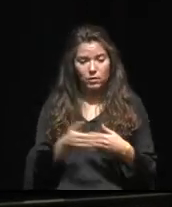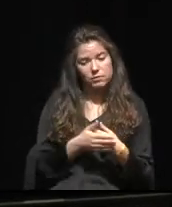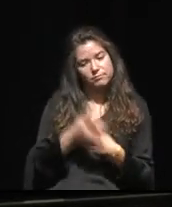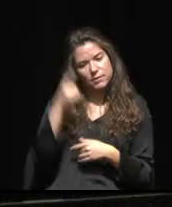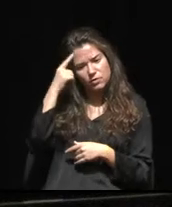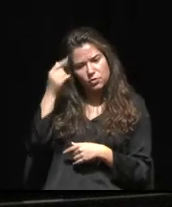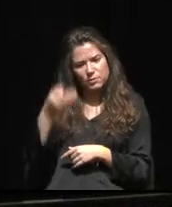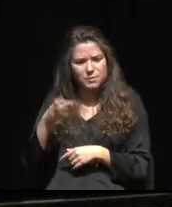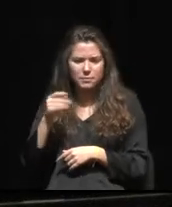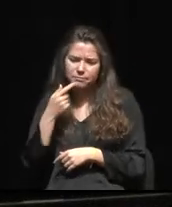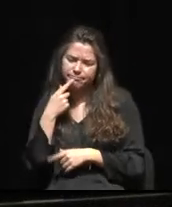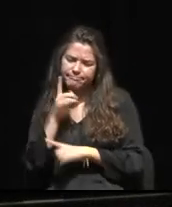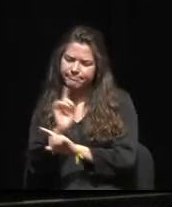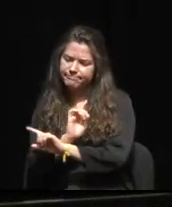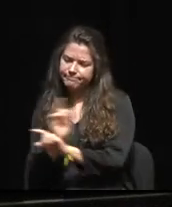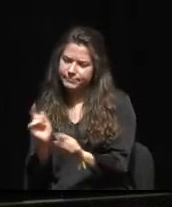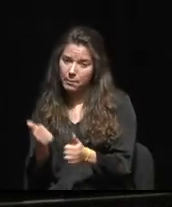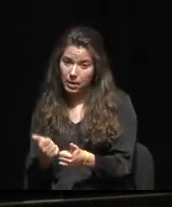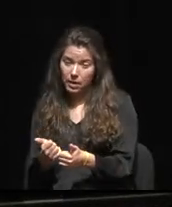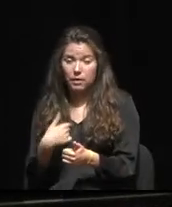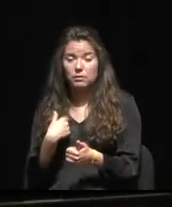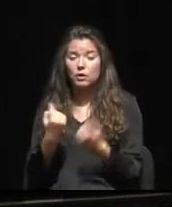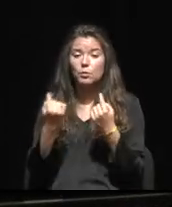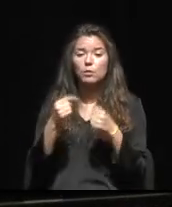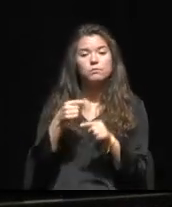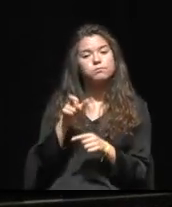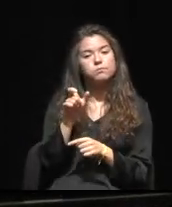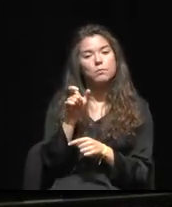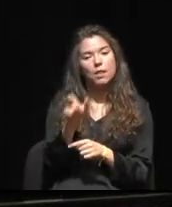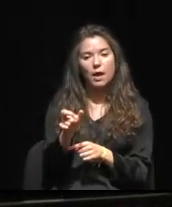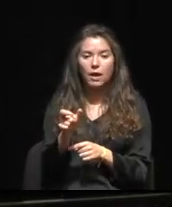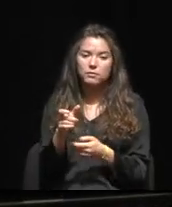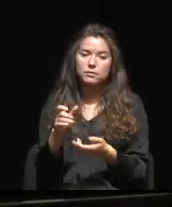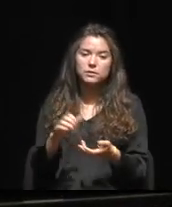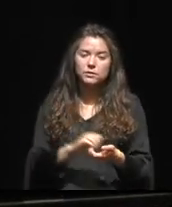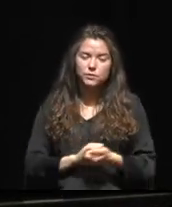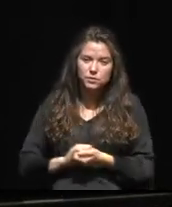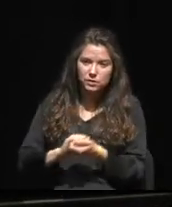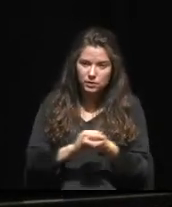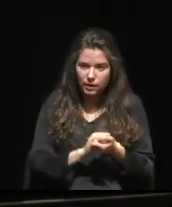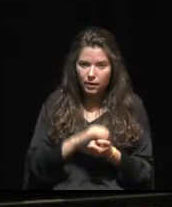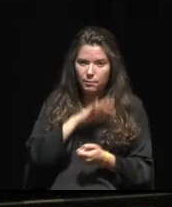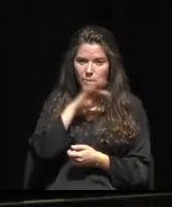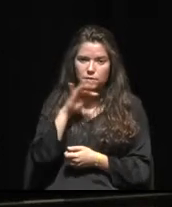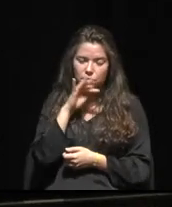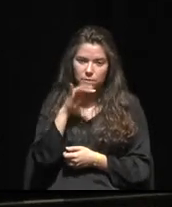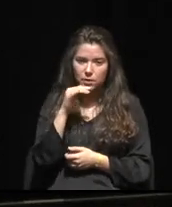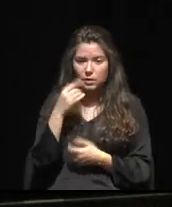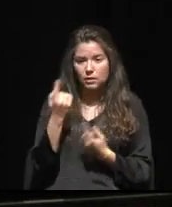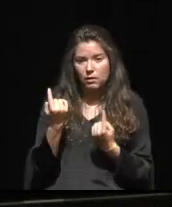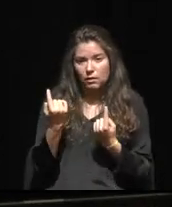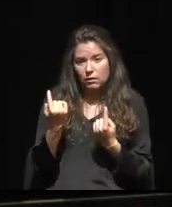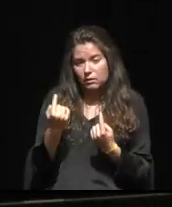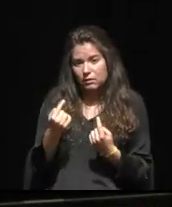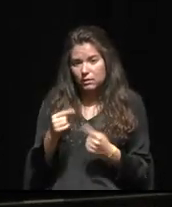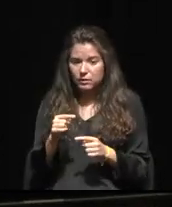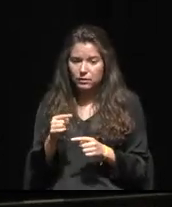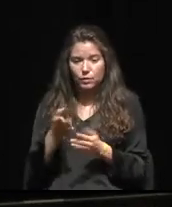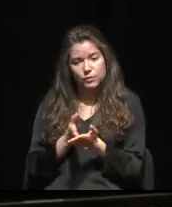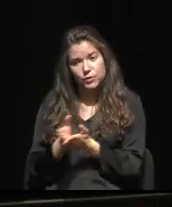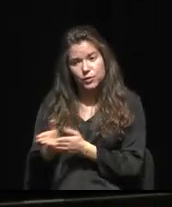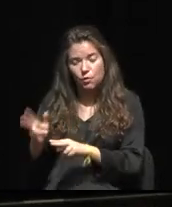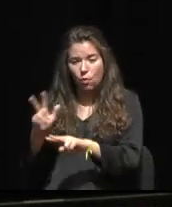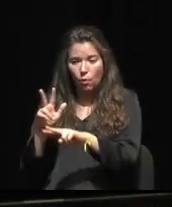PCP ou como eu te dizia uma única palavra de solidariedade para com as famílias dos muitos que ainda permanecem reféns